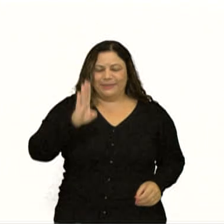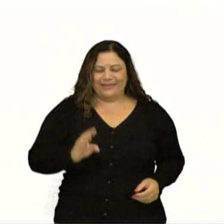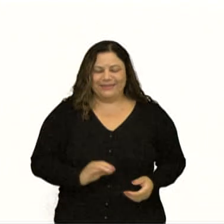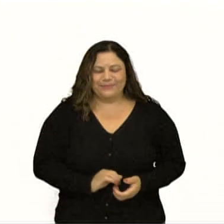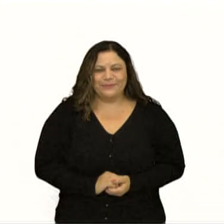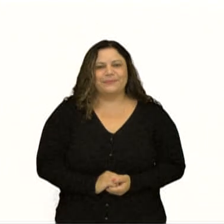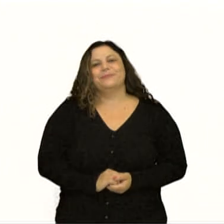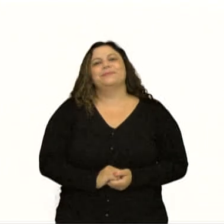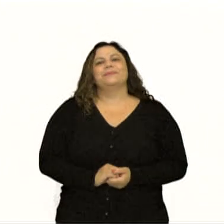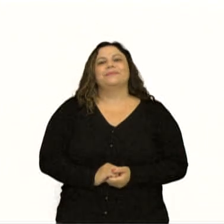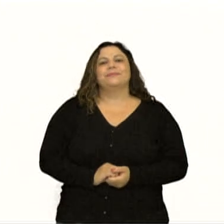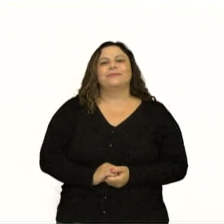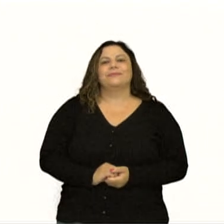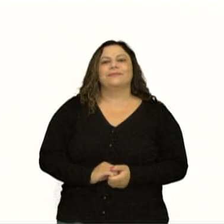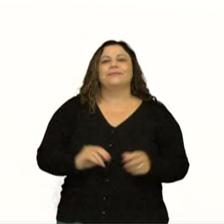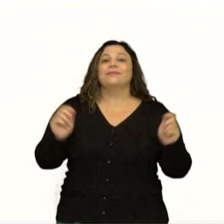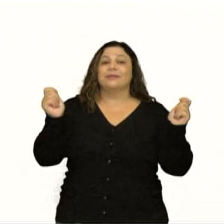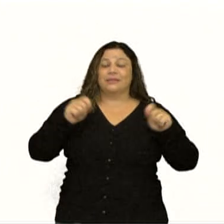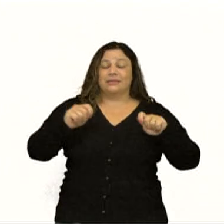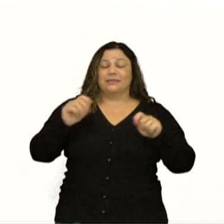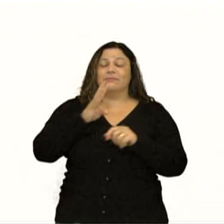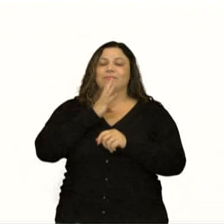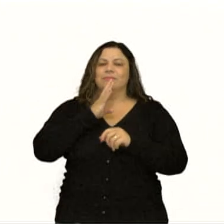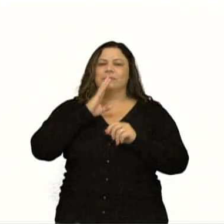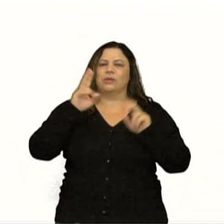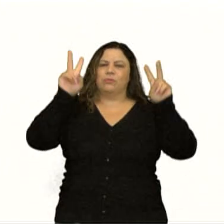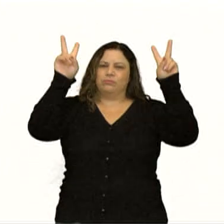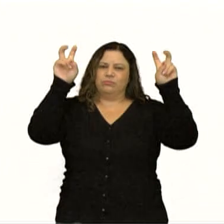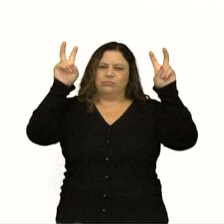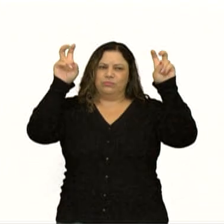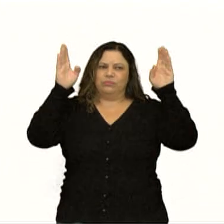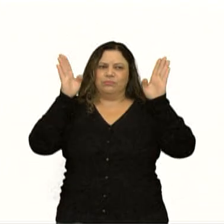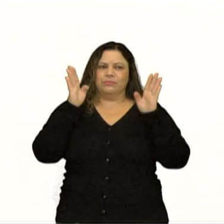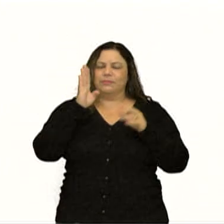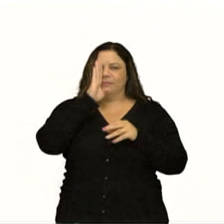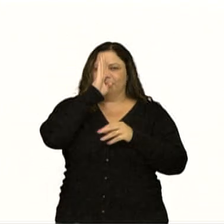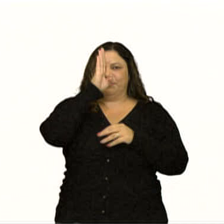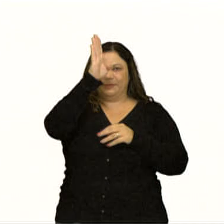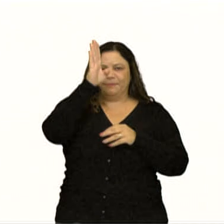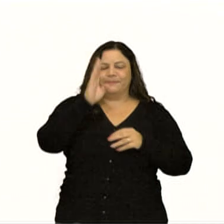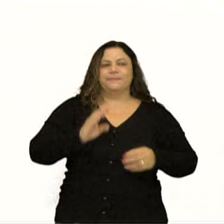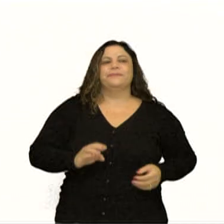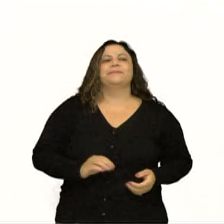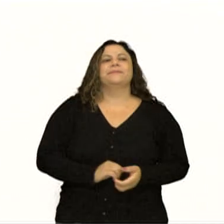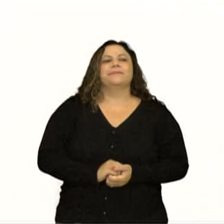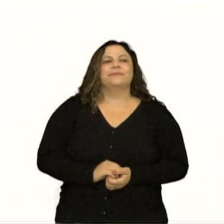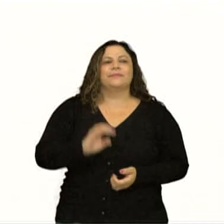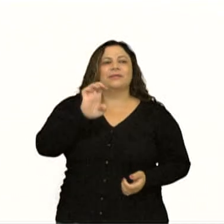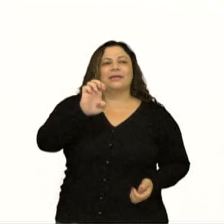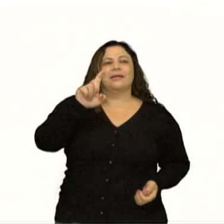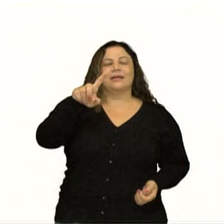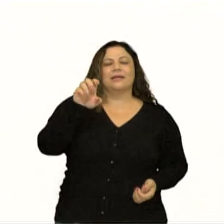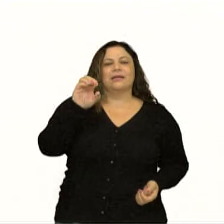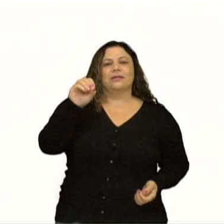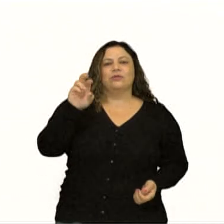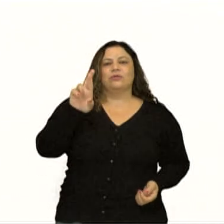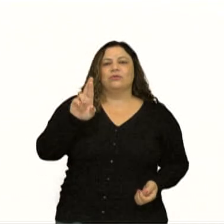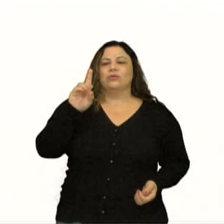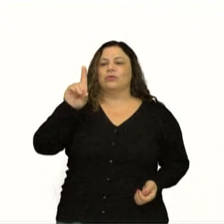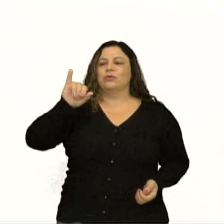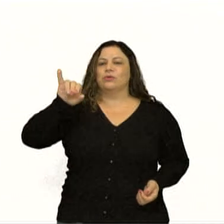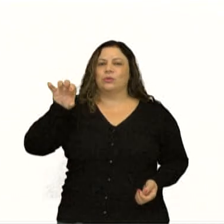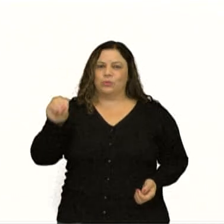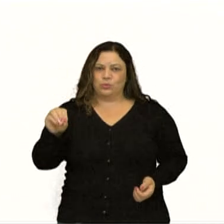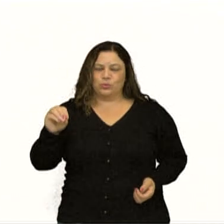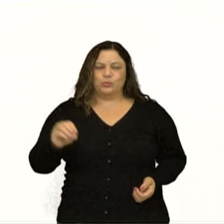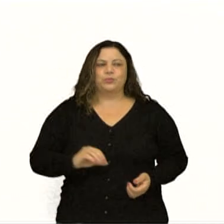conhecido como exórdio. Facilitou o exórdio? Exórdio é um preâmbulo. Professor, o que é preâmbulo? É exórdio. Mas é